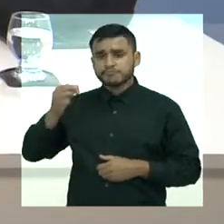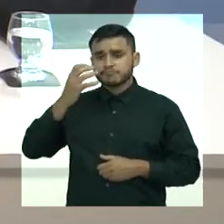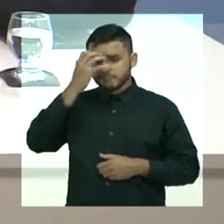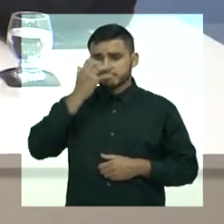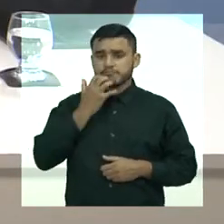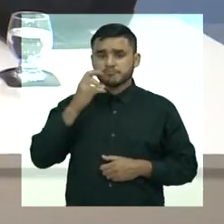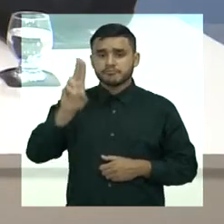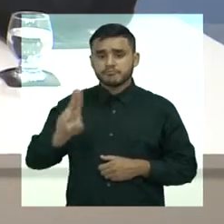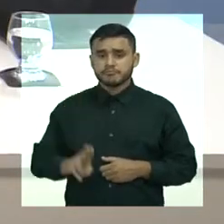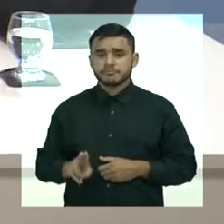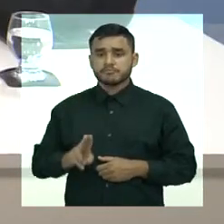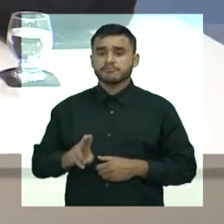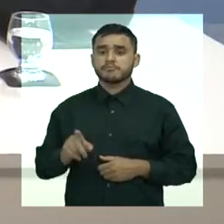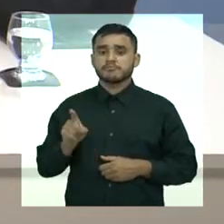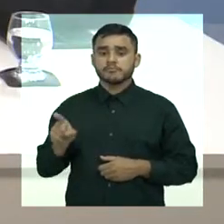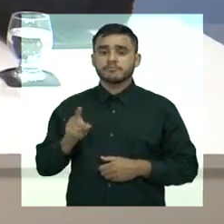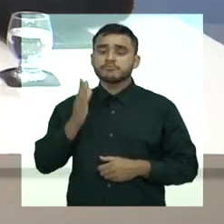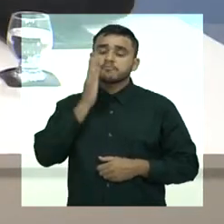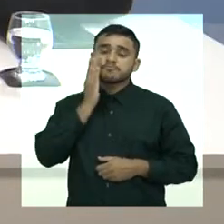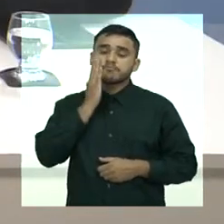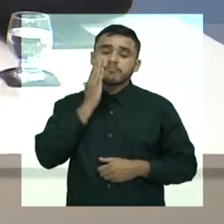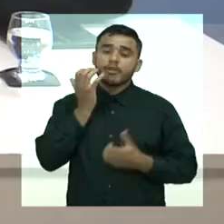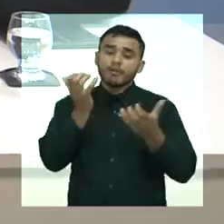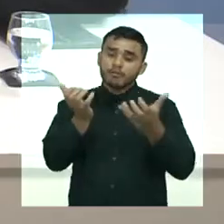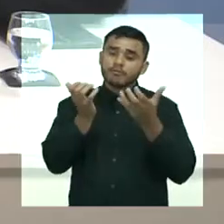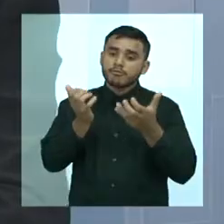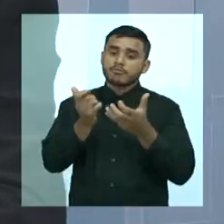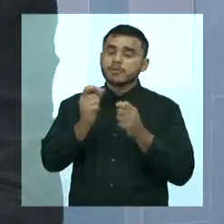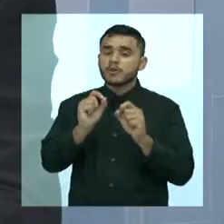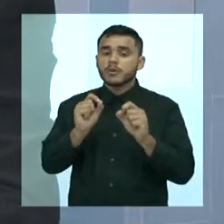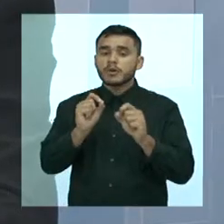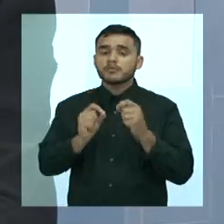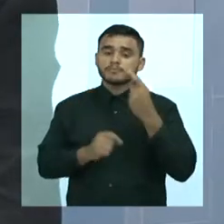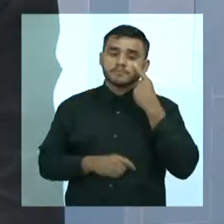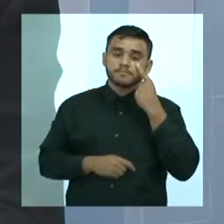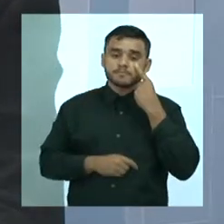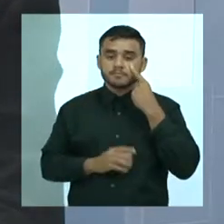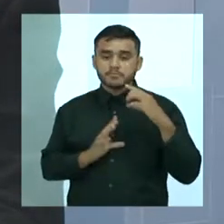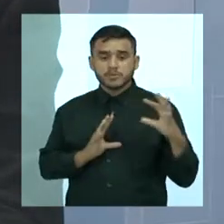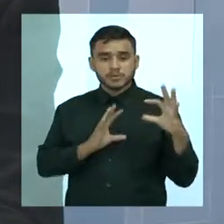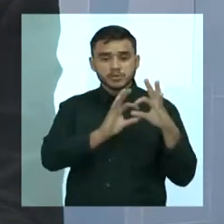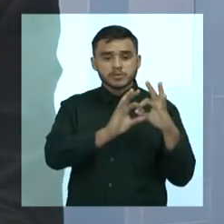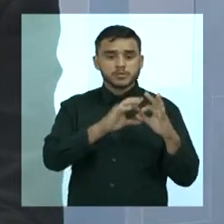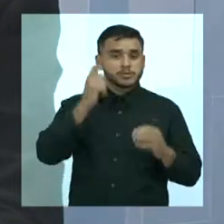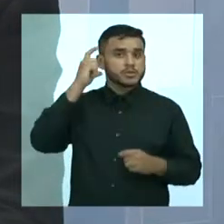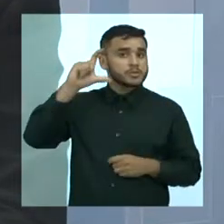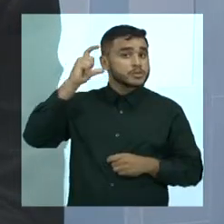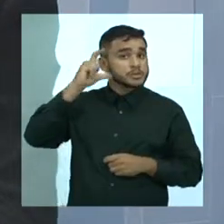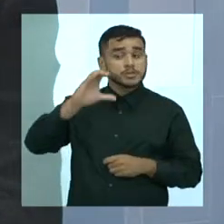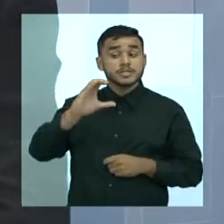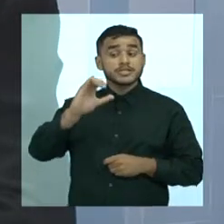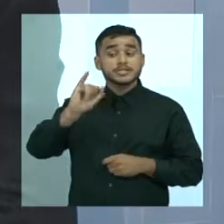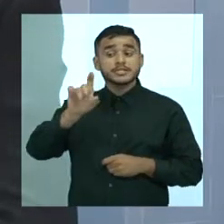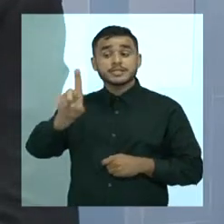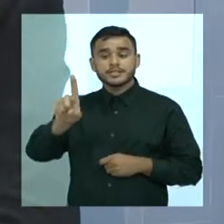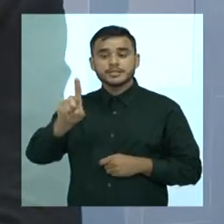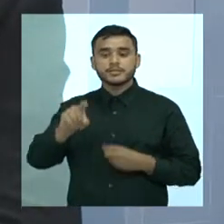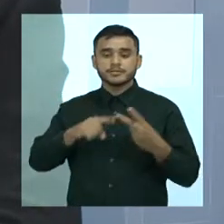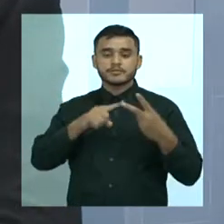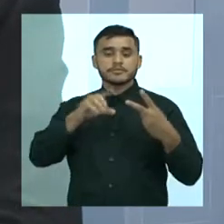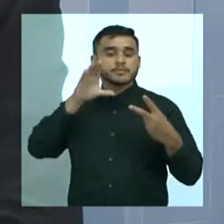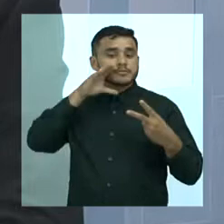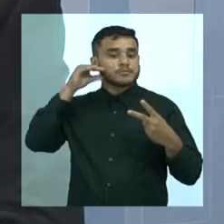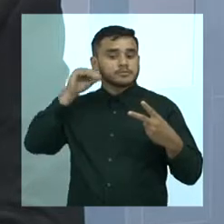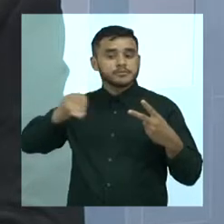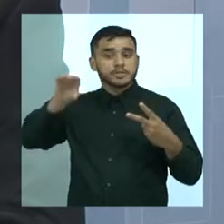Tasso Gereissati cada vez mais começa a se aproximar de Cid Ferreira Gomes, de Ciro Gomes